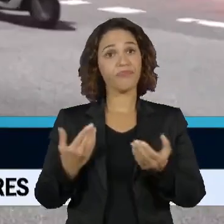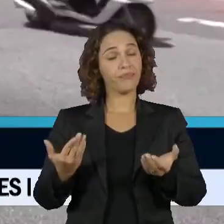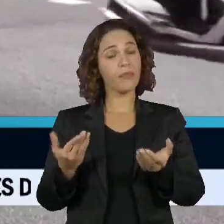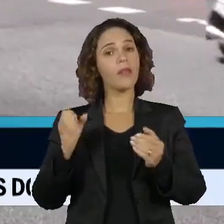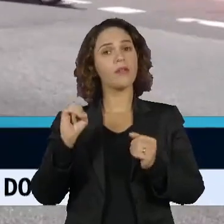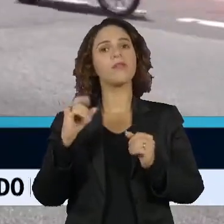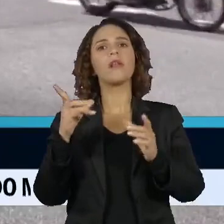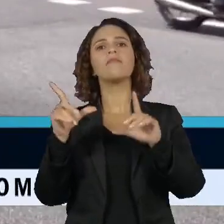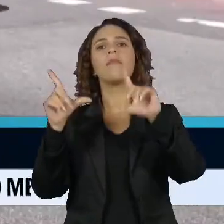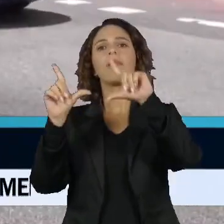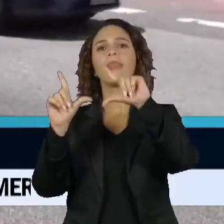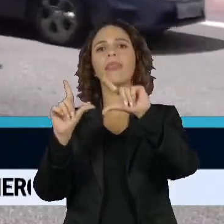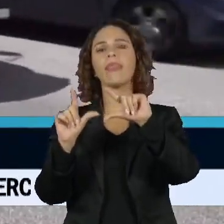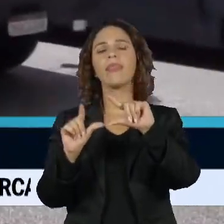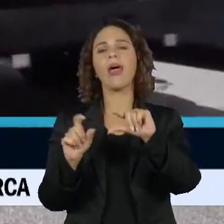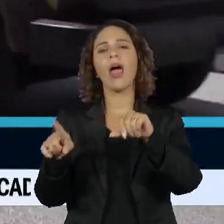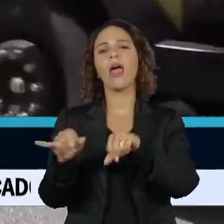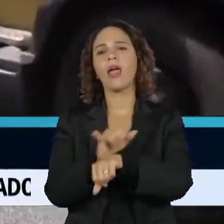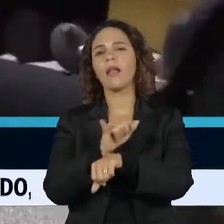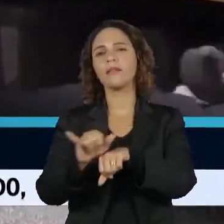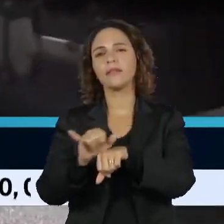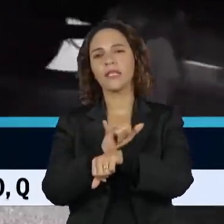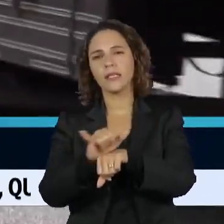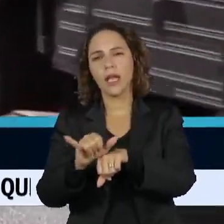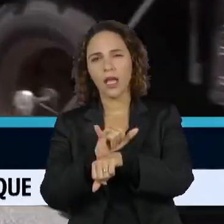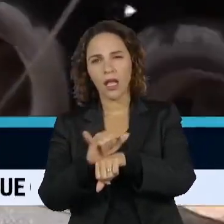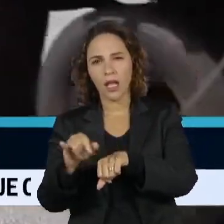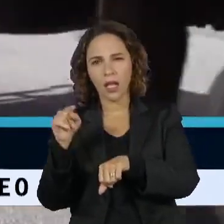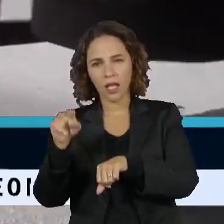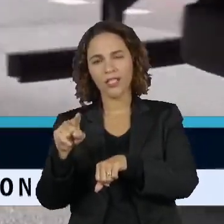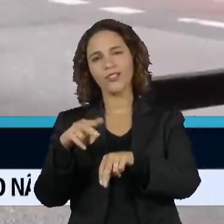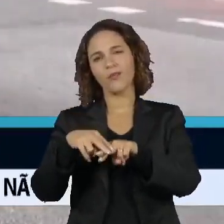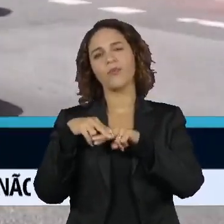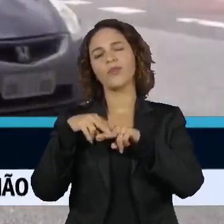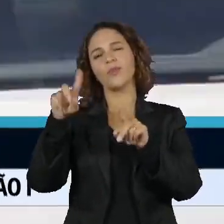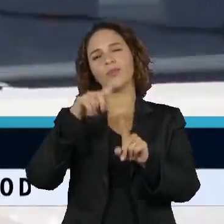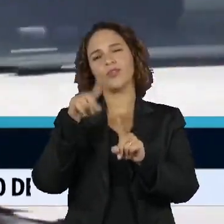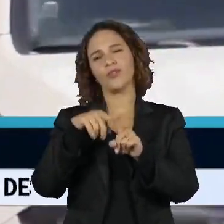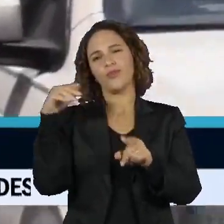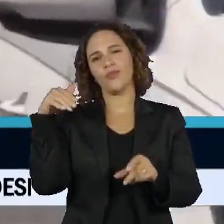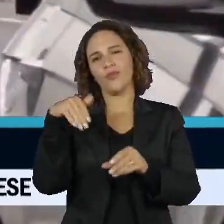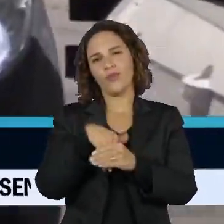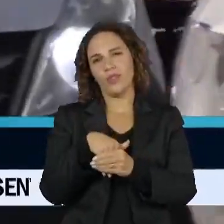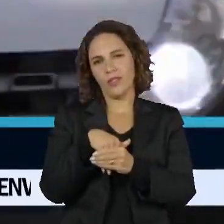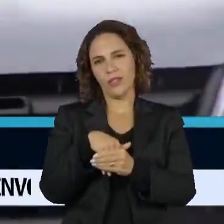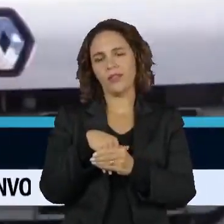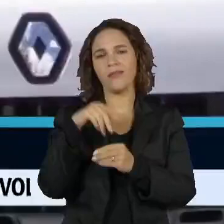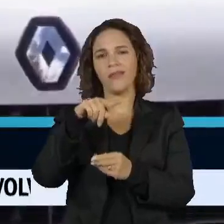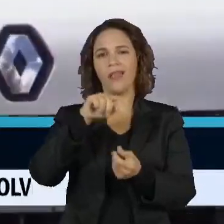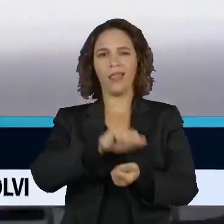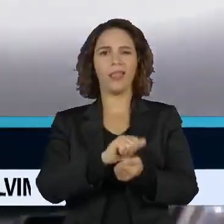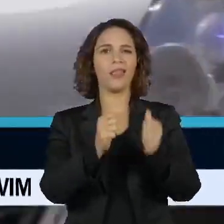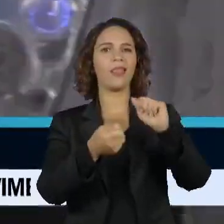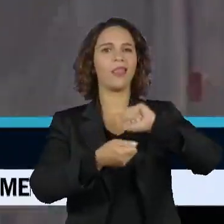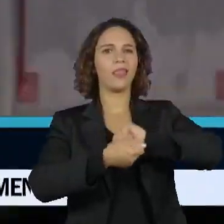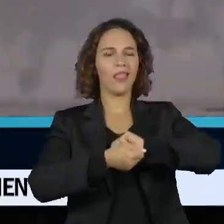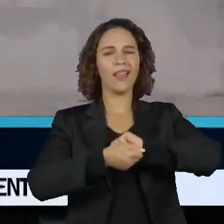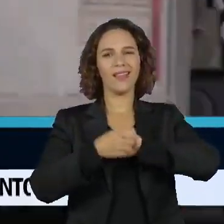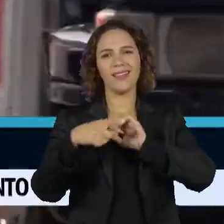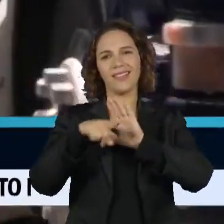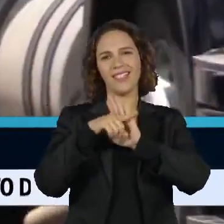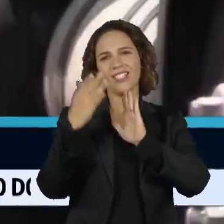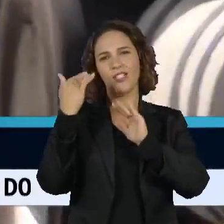reduzida artificialmente e eleitoralmente para reverter o quadro desfavorável que o